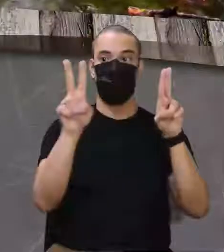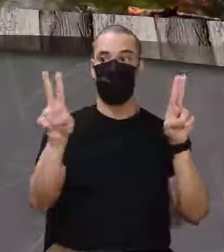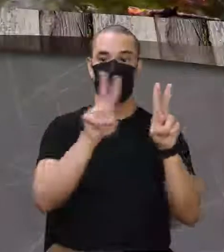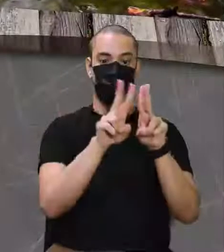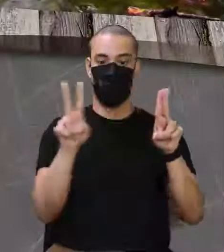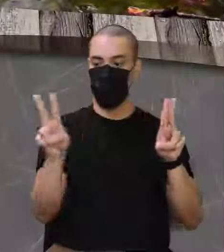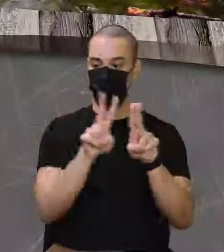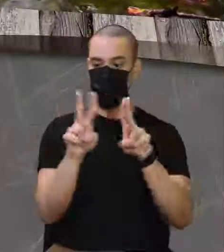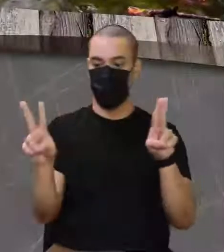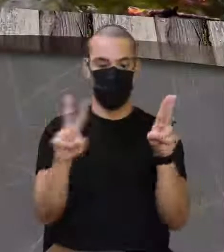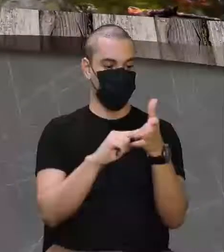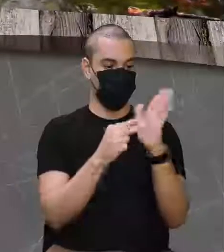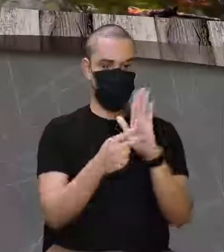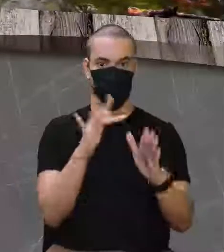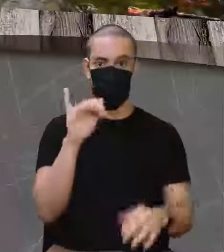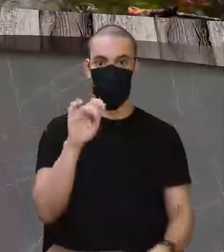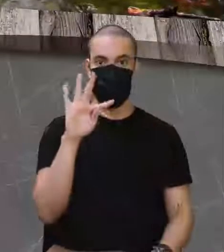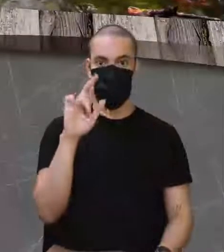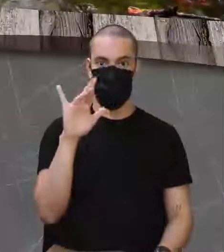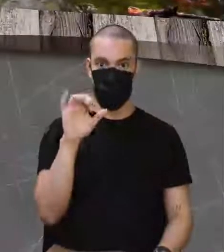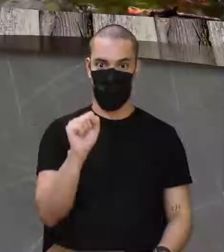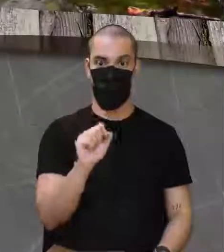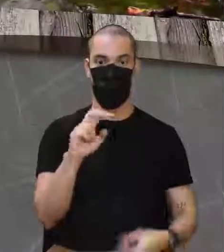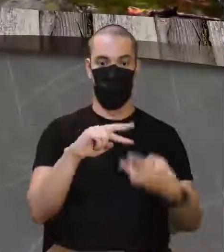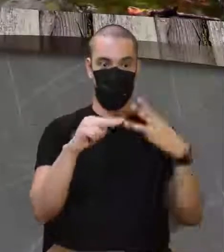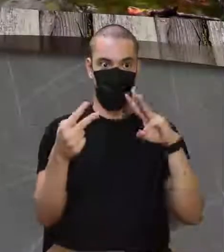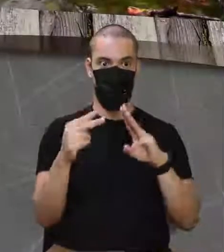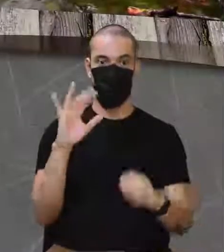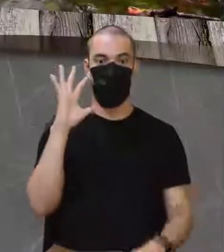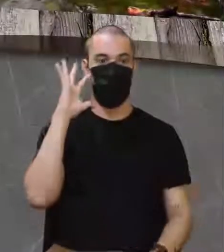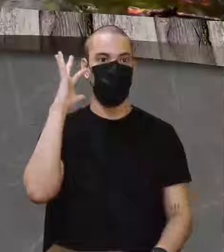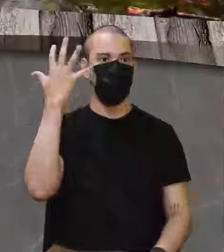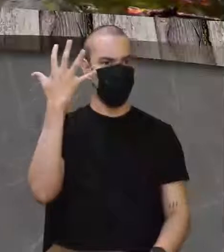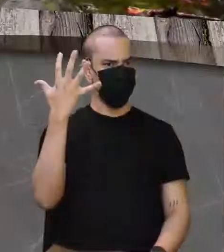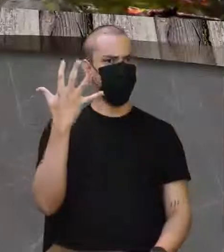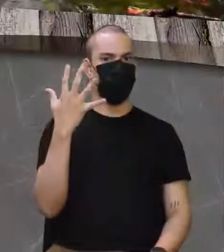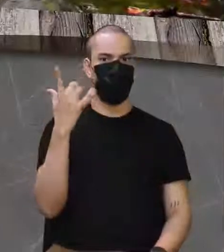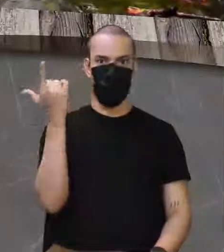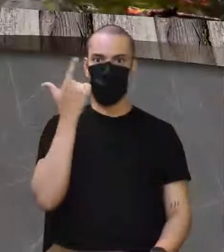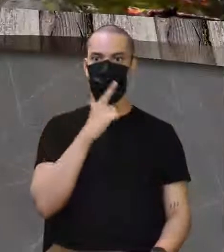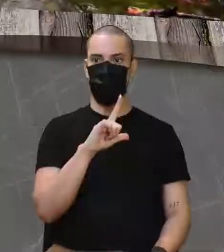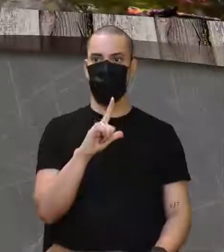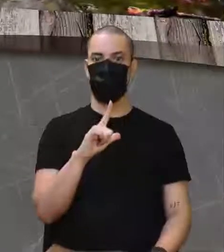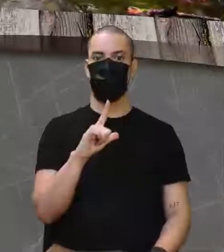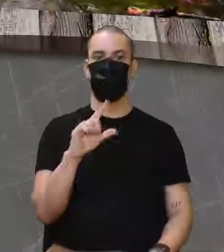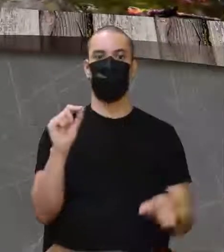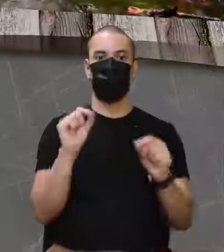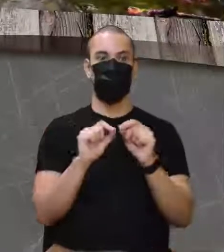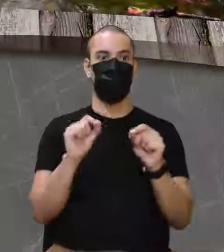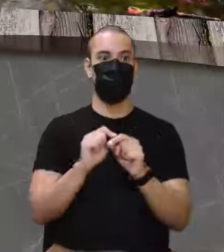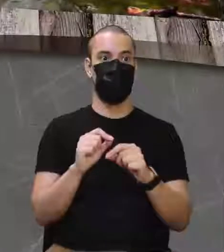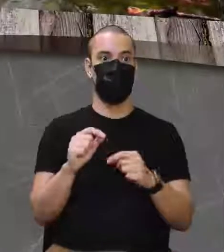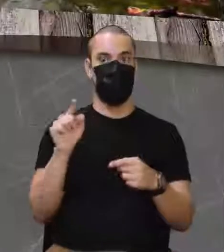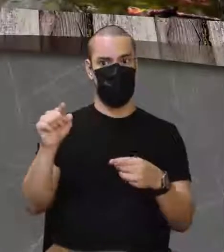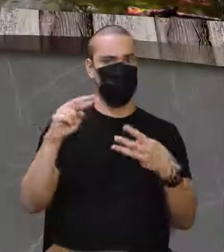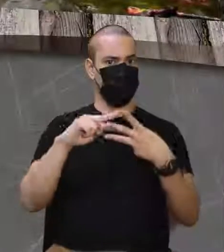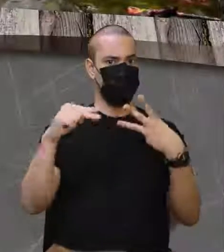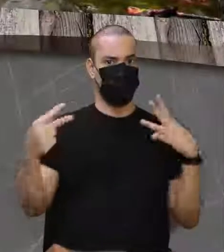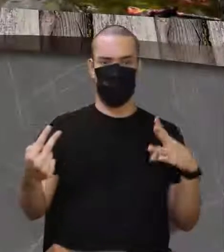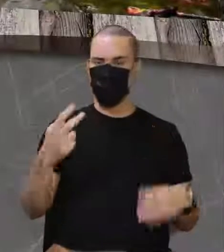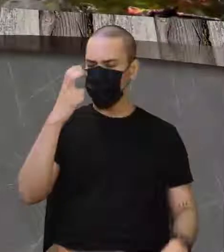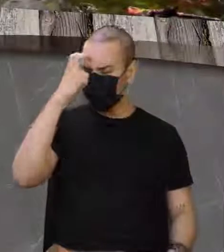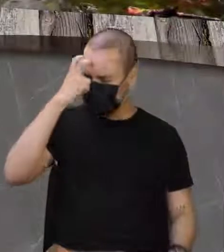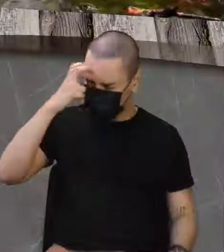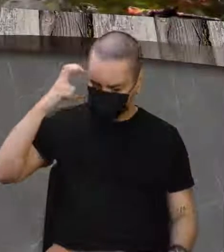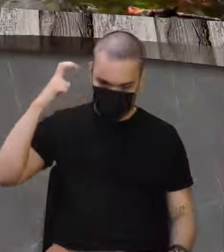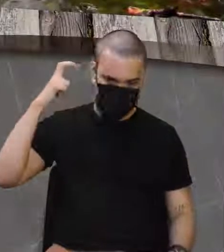de fatores, tá? Que Mendel chegou a essa conclusão, com muita maestria, né? Isso fez dele, na minha opinião, um gênio. Um